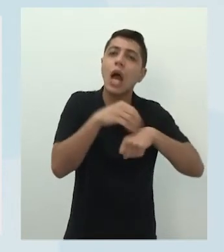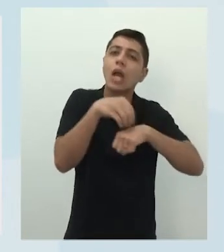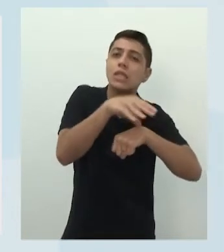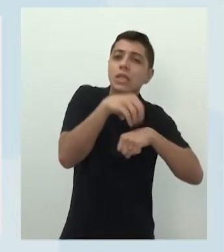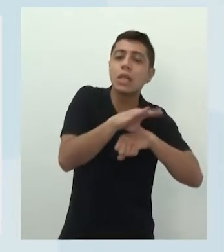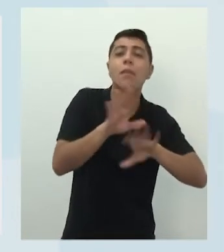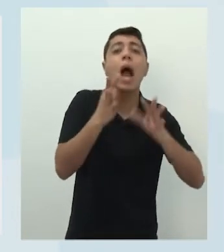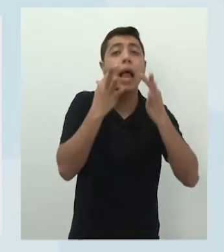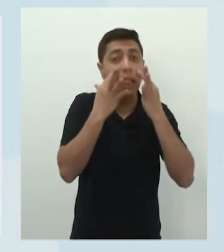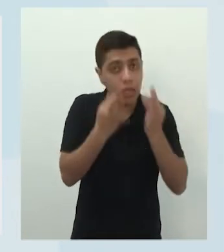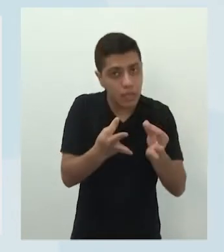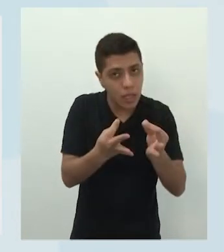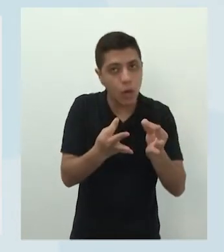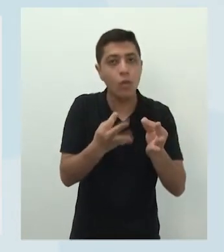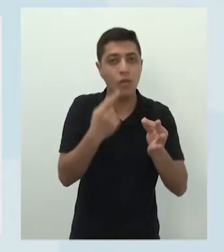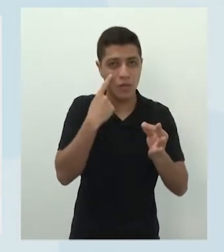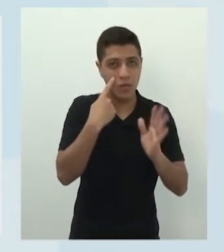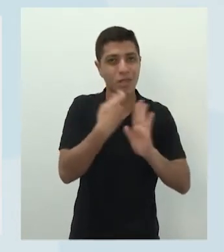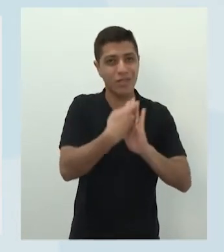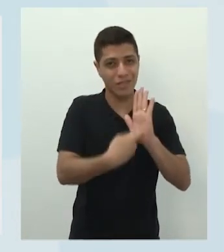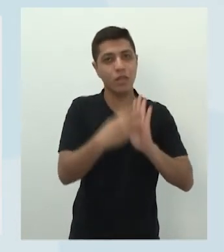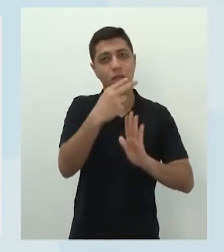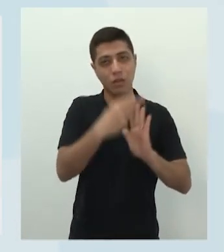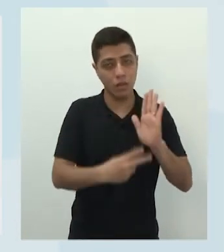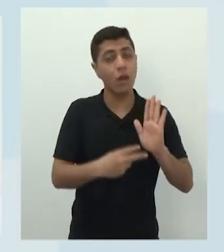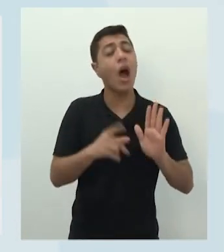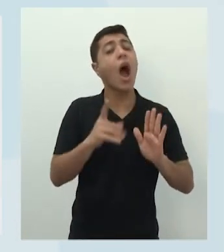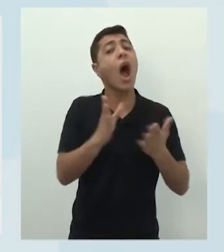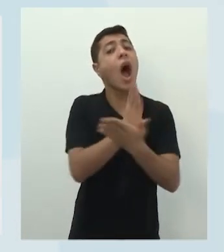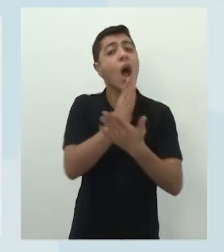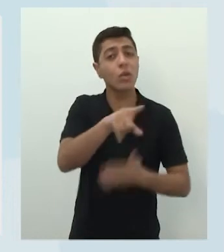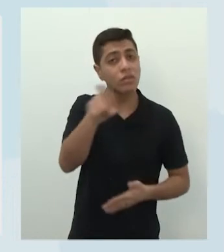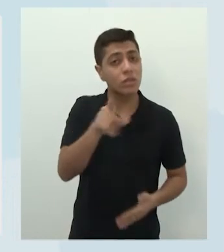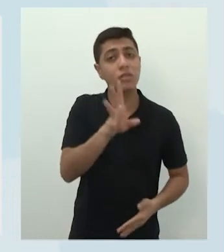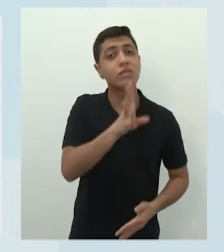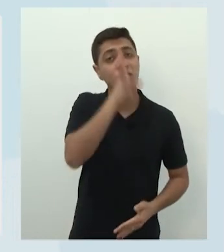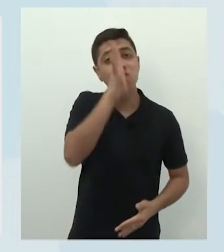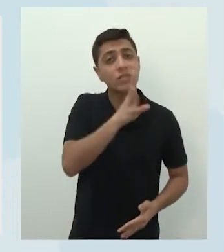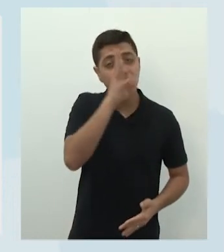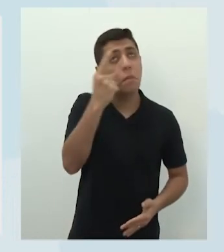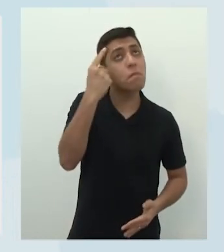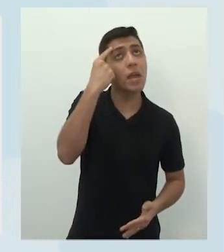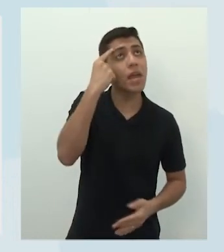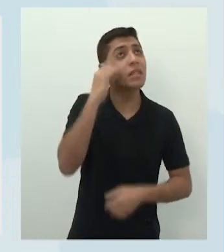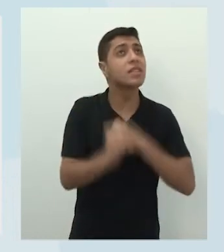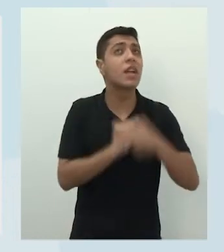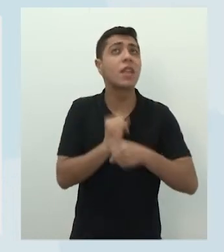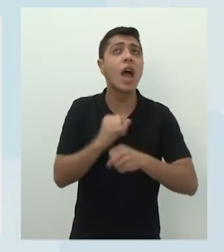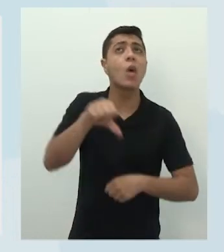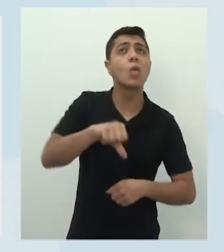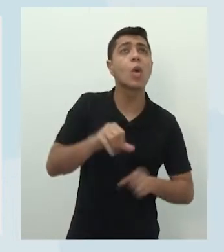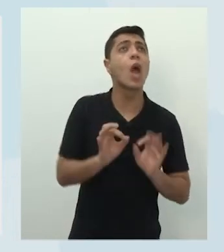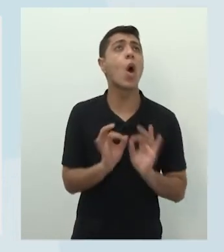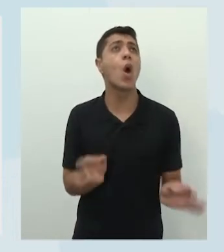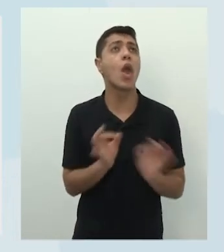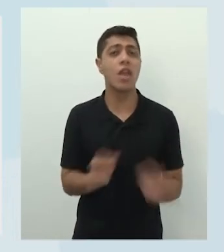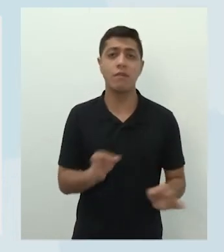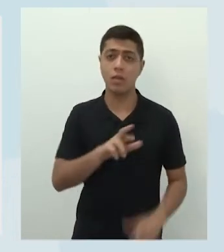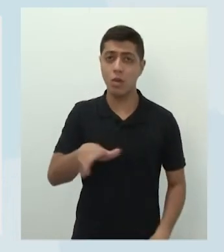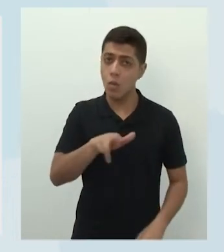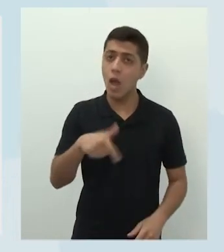leitura catastrófica que alguns de vocês têm. Eu peço muito cuidado com essa leitura catastrófica. Agora,